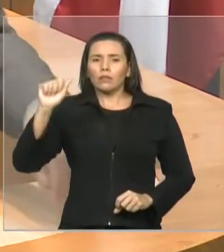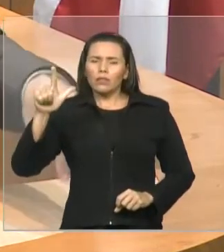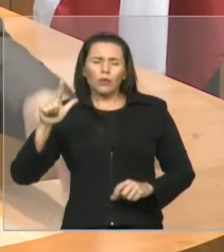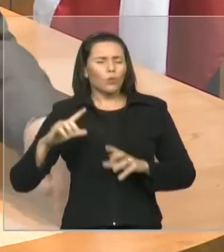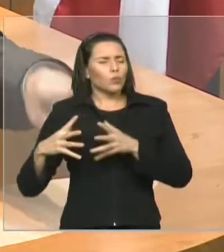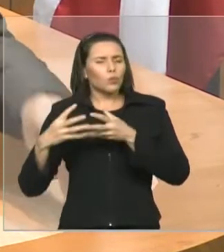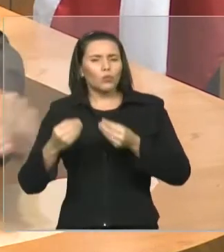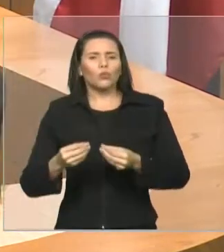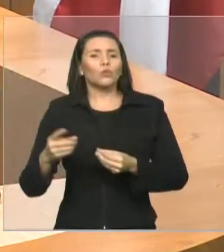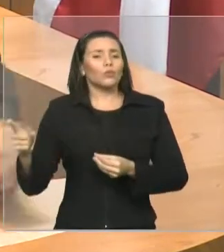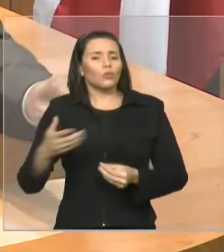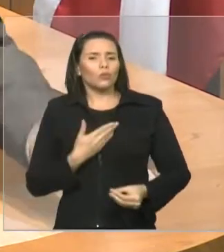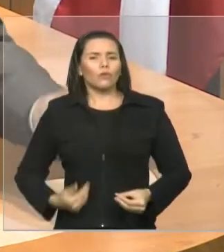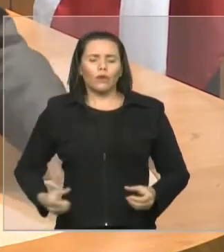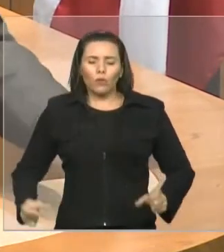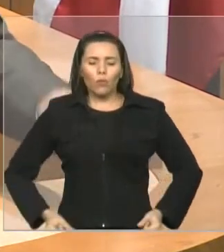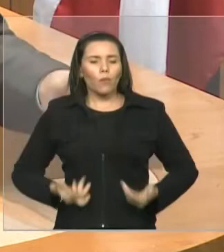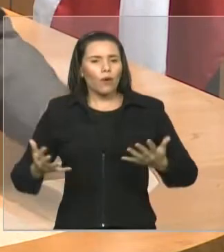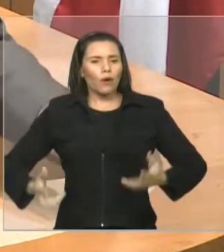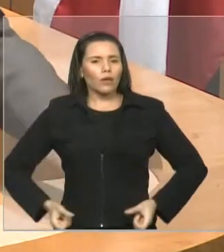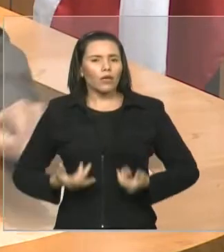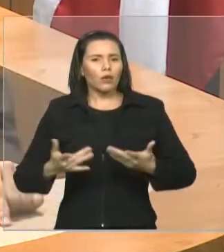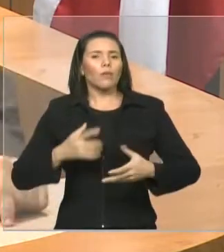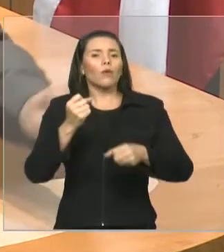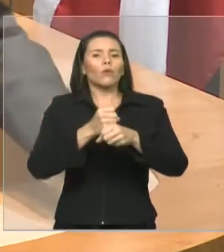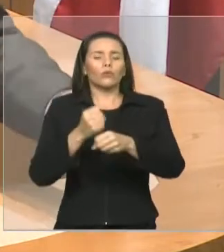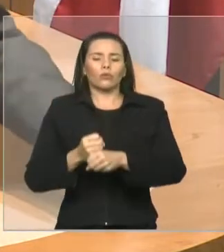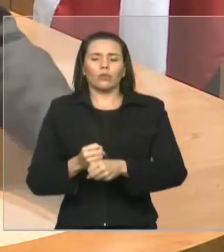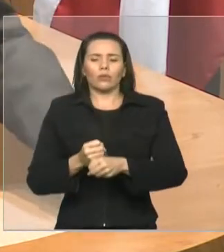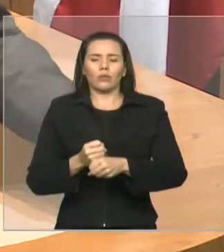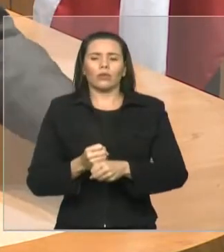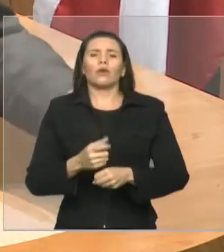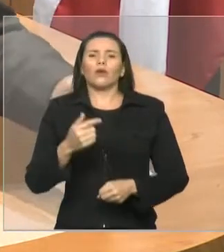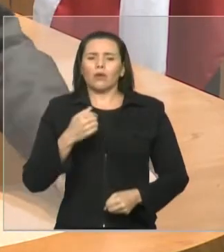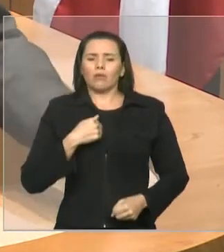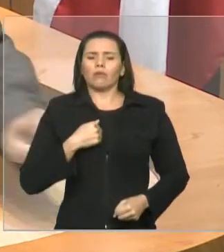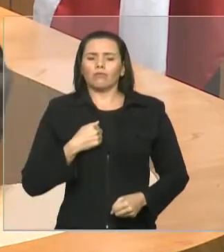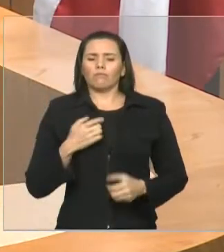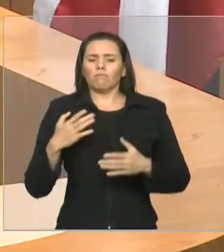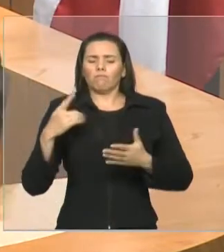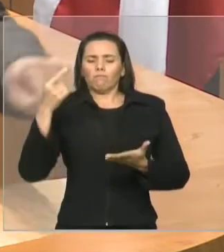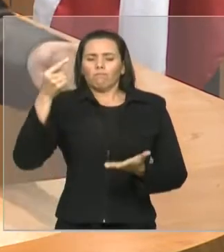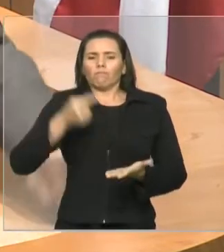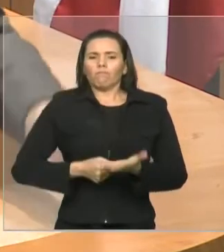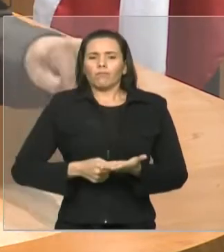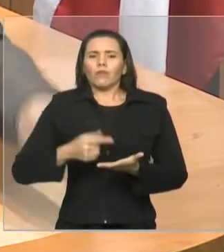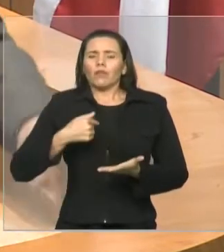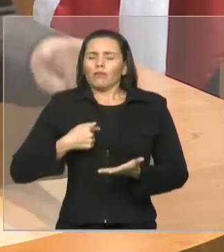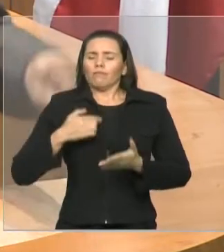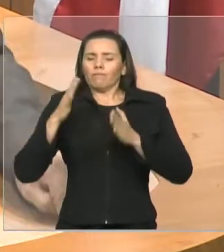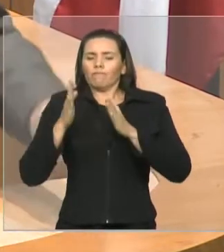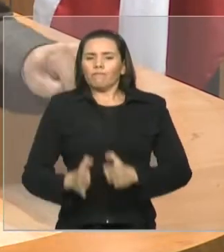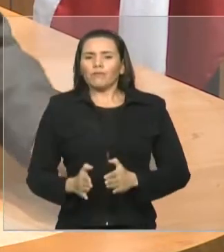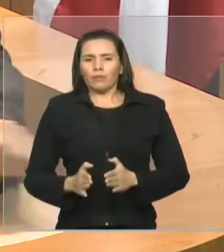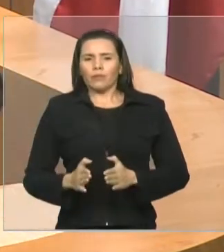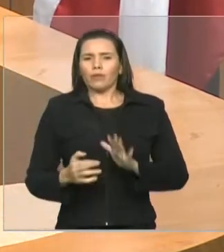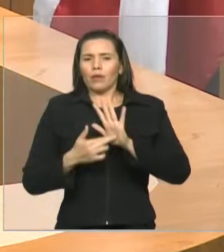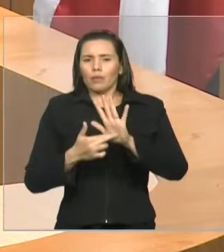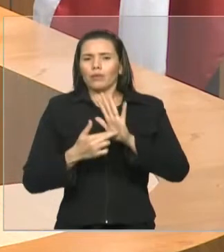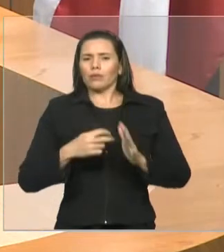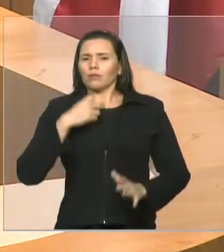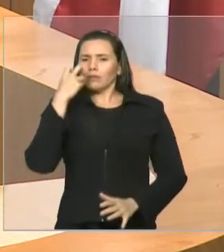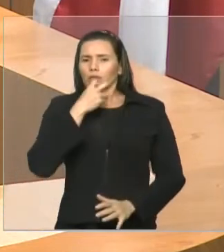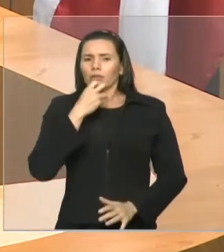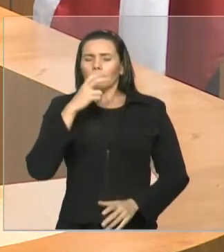É assim que vai continuar o nosso mandato, em defesa do povo do Maranhão. É assim que vai continuar o mandato nesta casa. A voz do povo vai continuar firme nesta